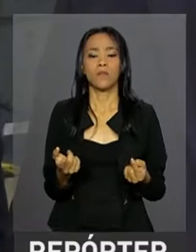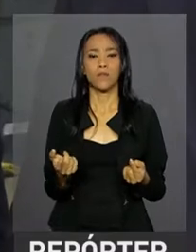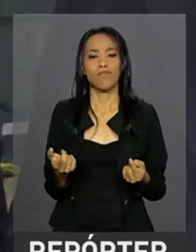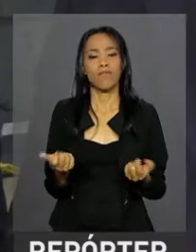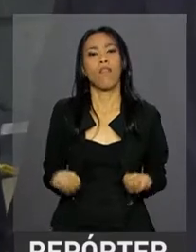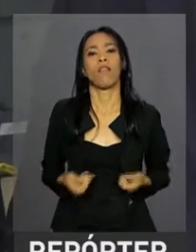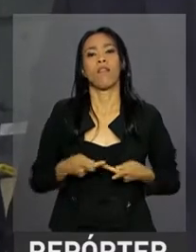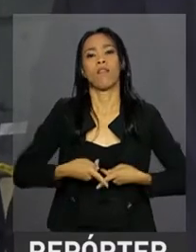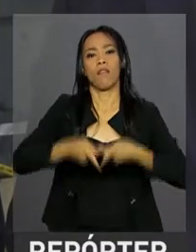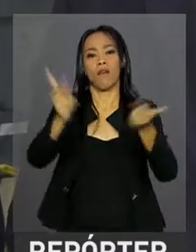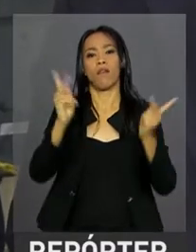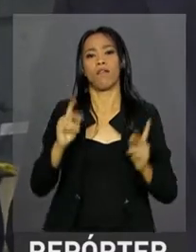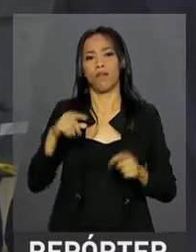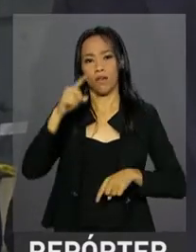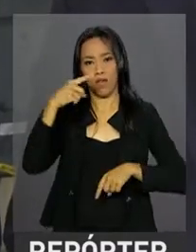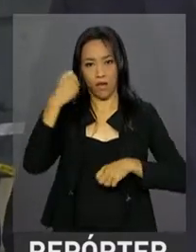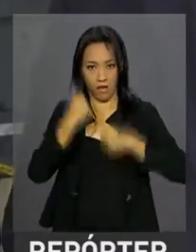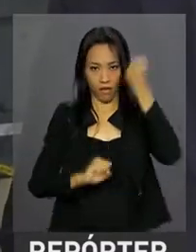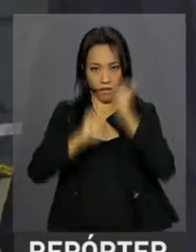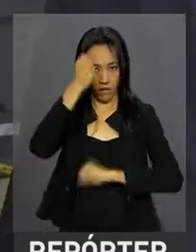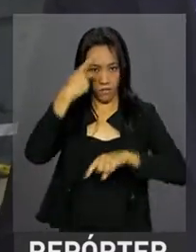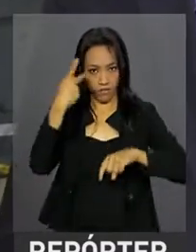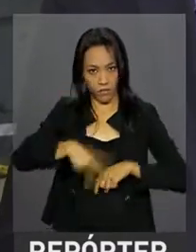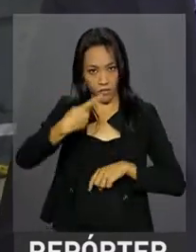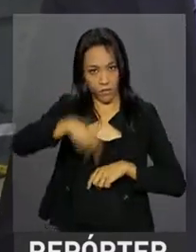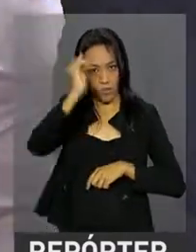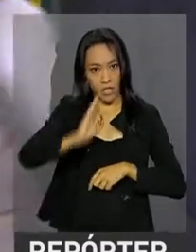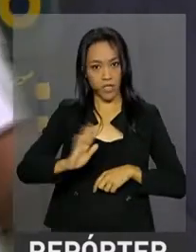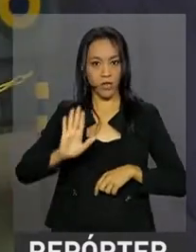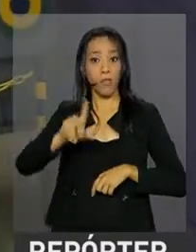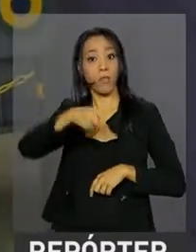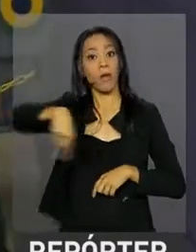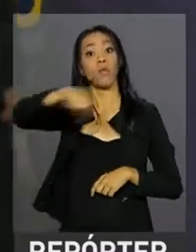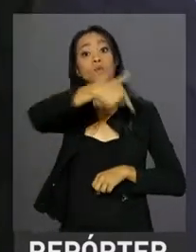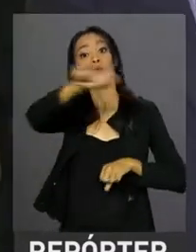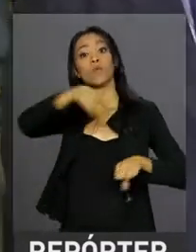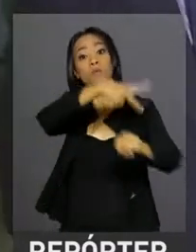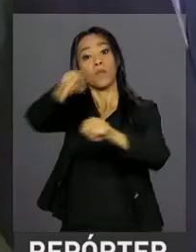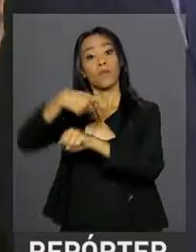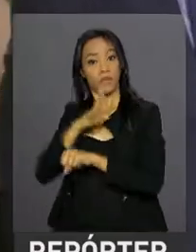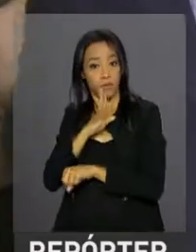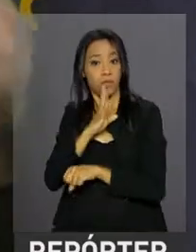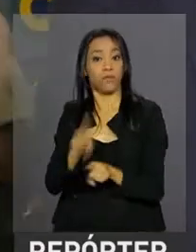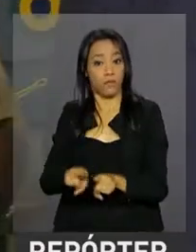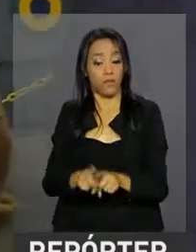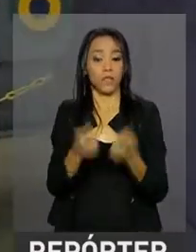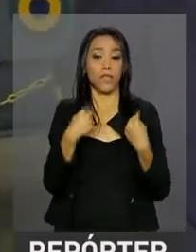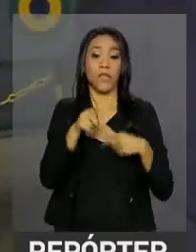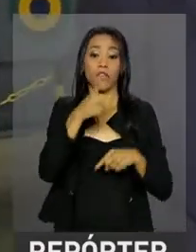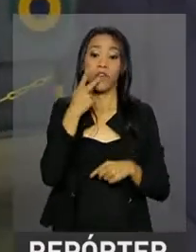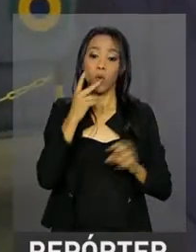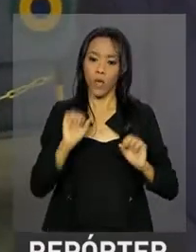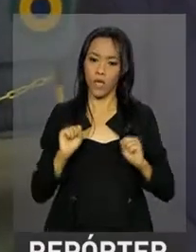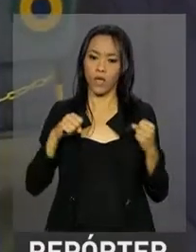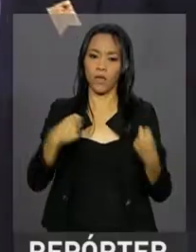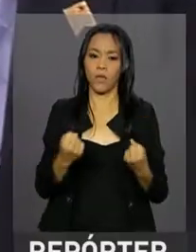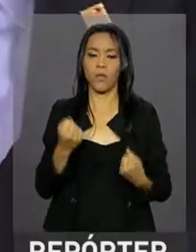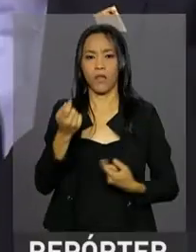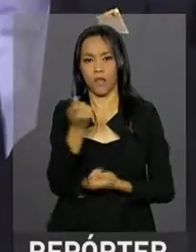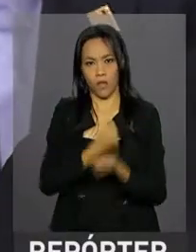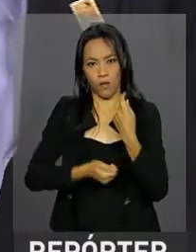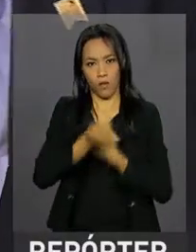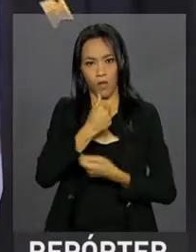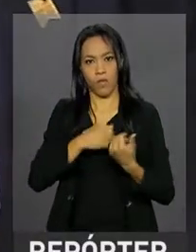os nossos produtos, inclusive, para conhecimento no exterior. Temer destacou a retomada do crescimento econômico do país. Nós